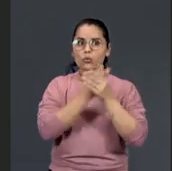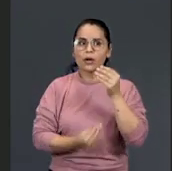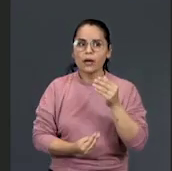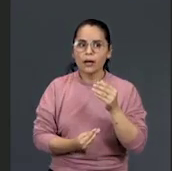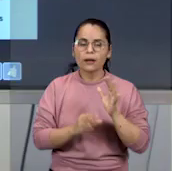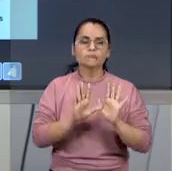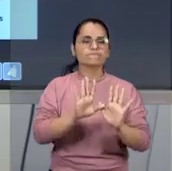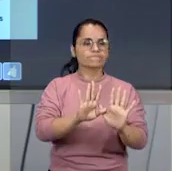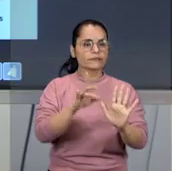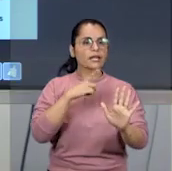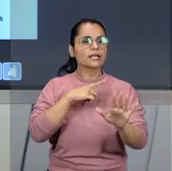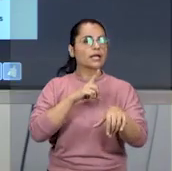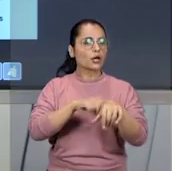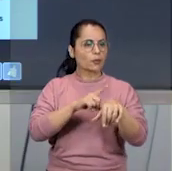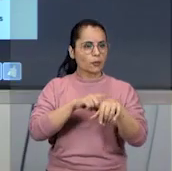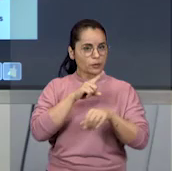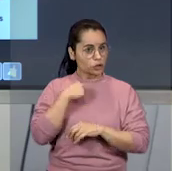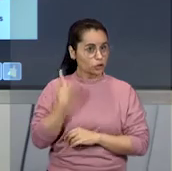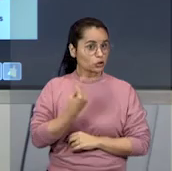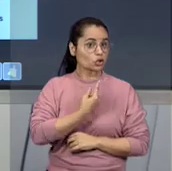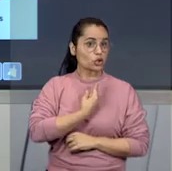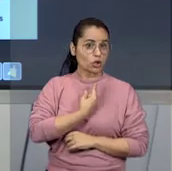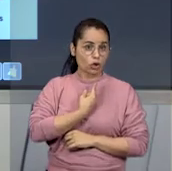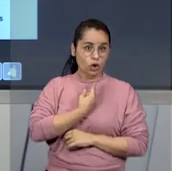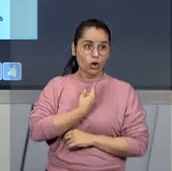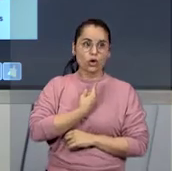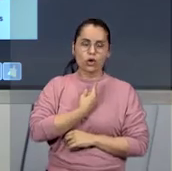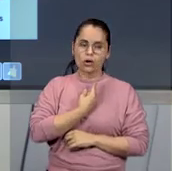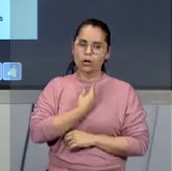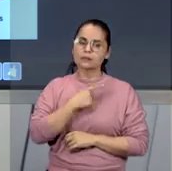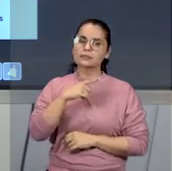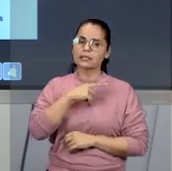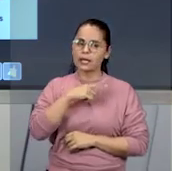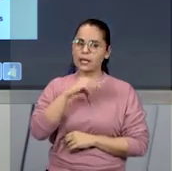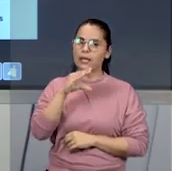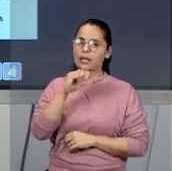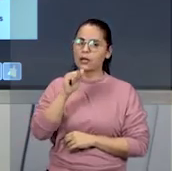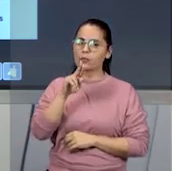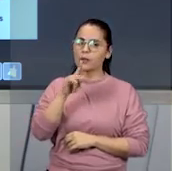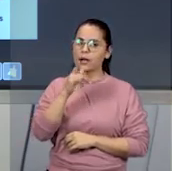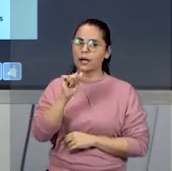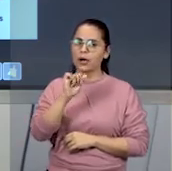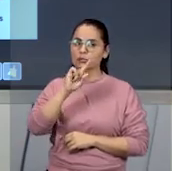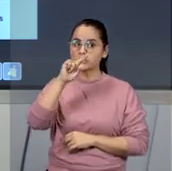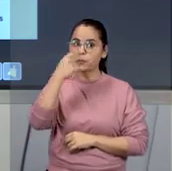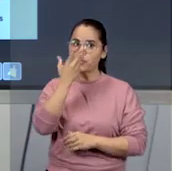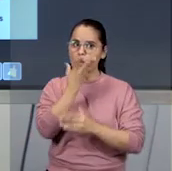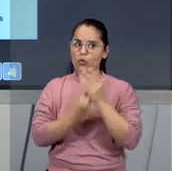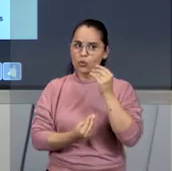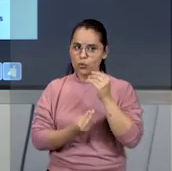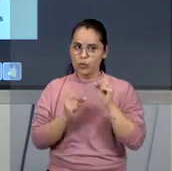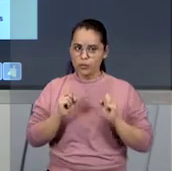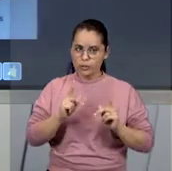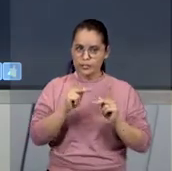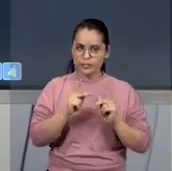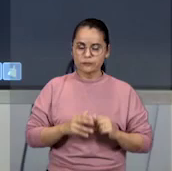Tem algum momento da nossa embriologia, também vai ter uma cauda, mas depois ela vai desaparecer,